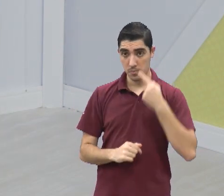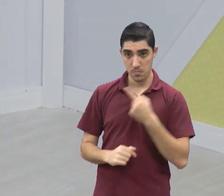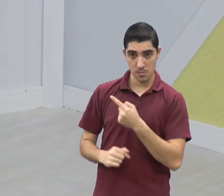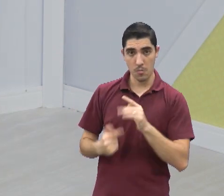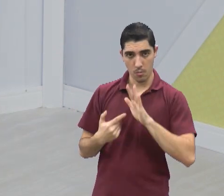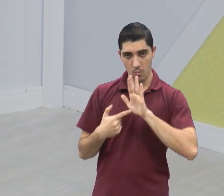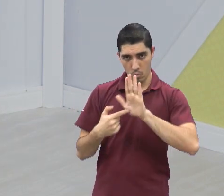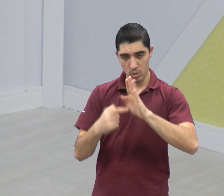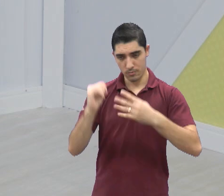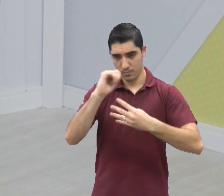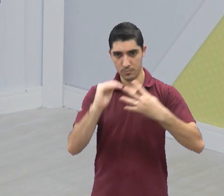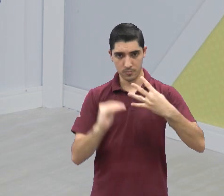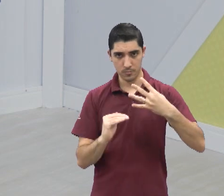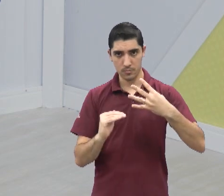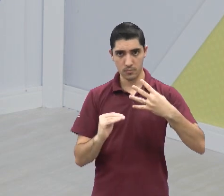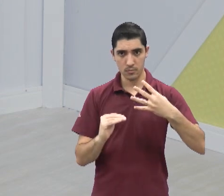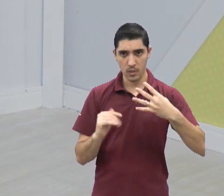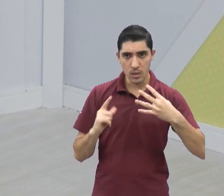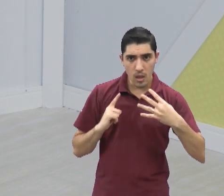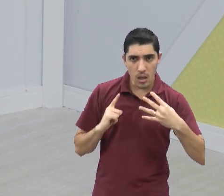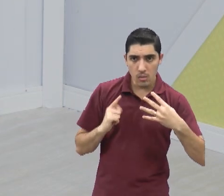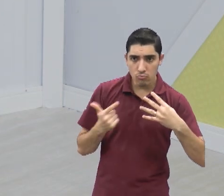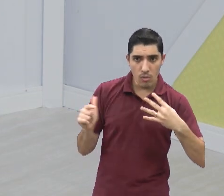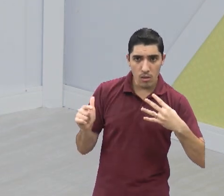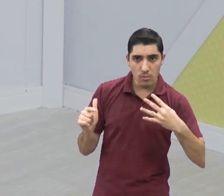o Sub-23, tem aí não? Não tem?